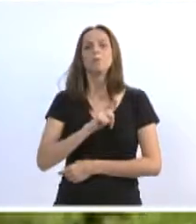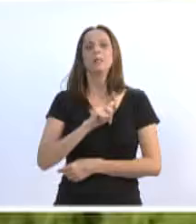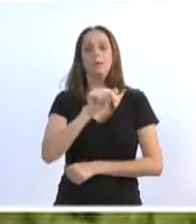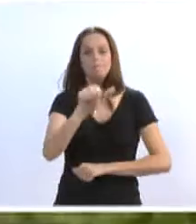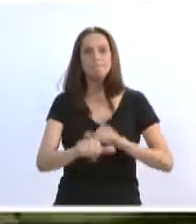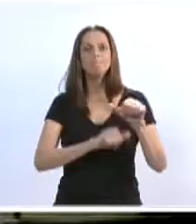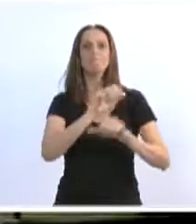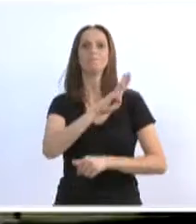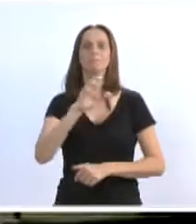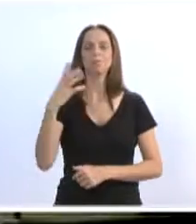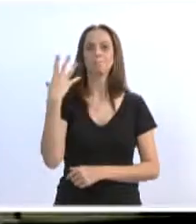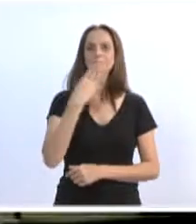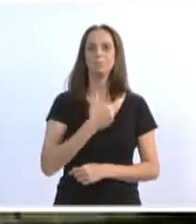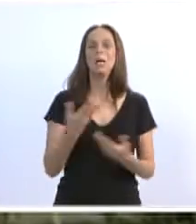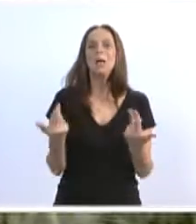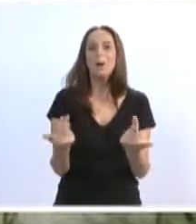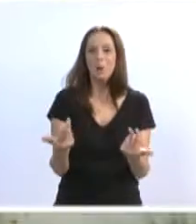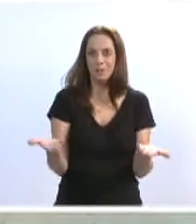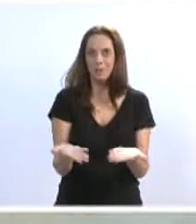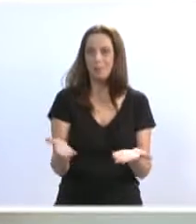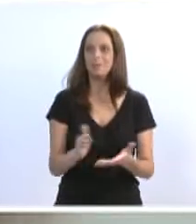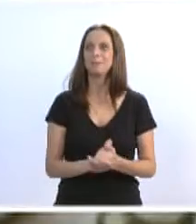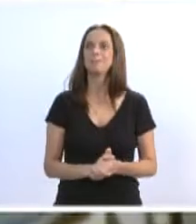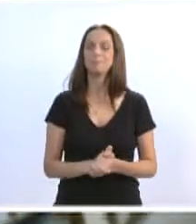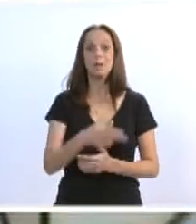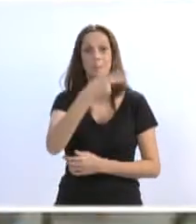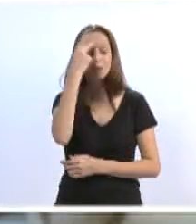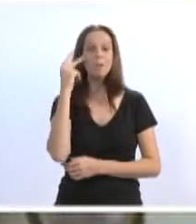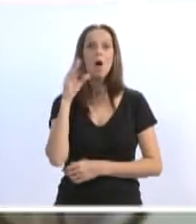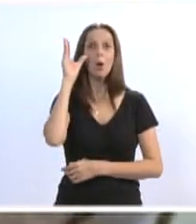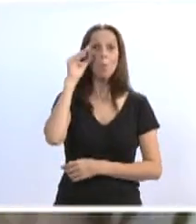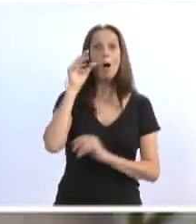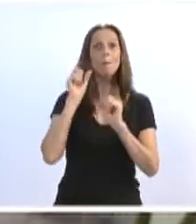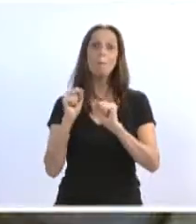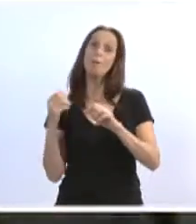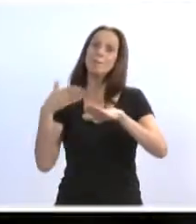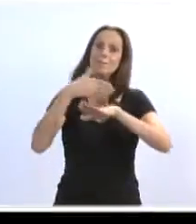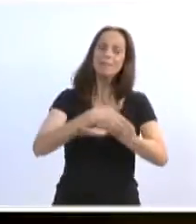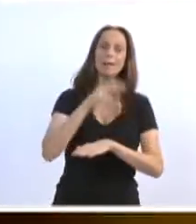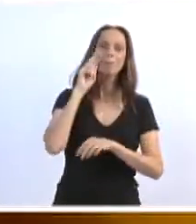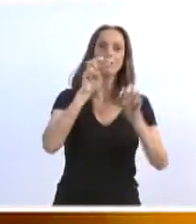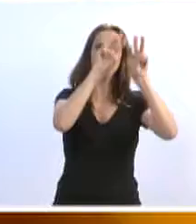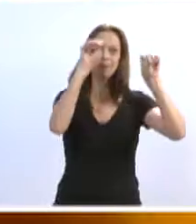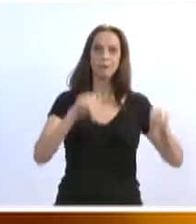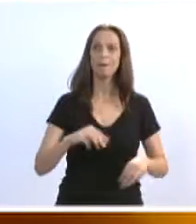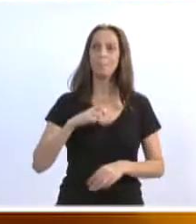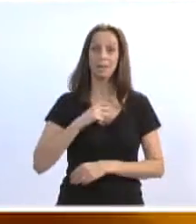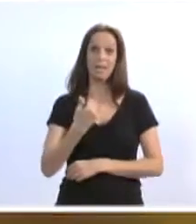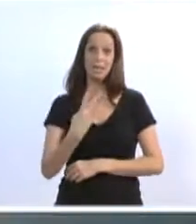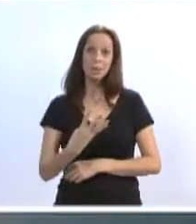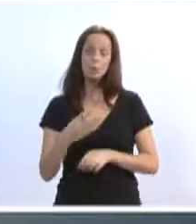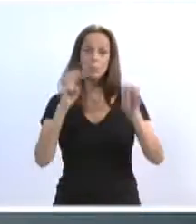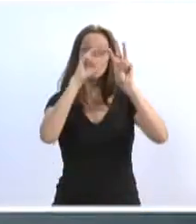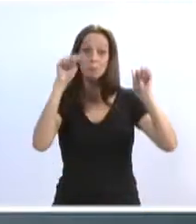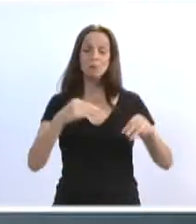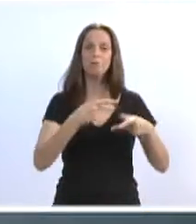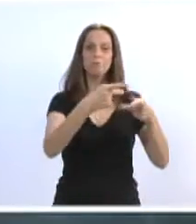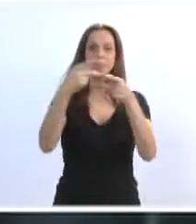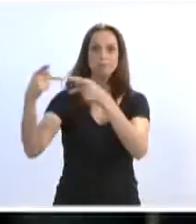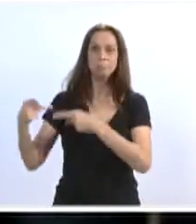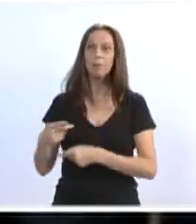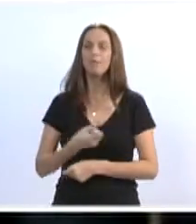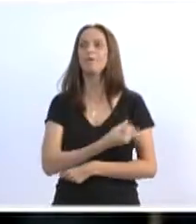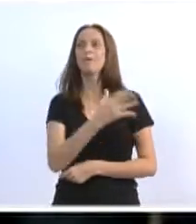no que é hoje. E tudo isso está aqui, aos olhos de quem quiser conhecer. Só aqui em Blumenau são 14 museus para você visitar e